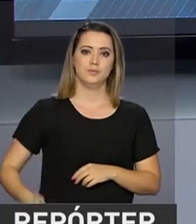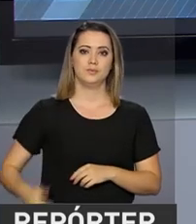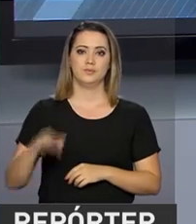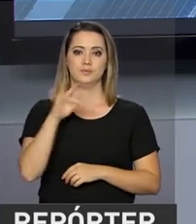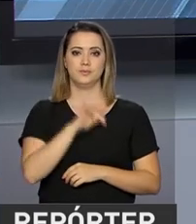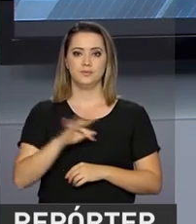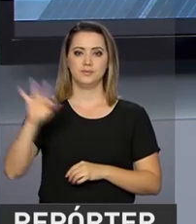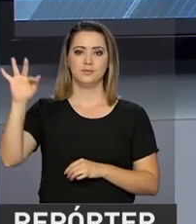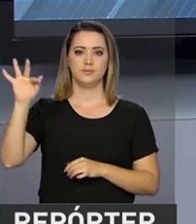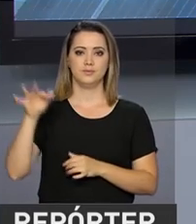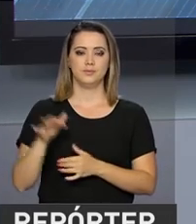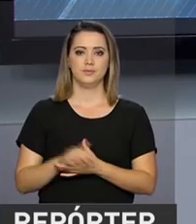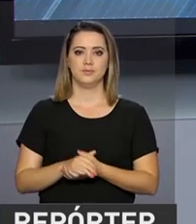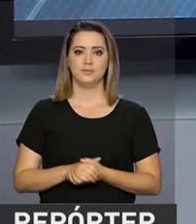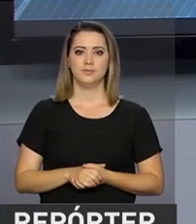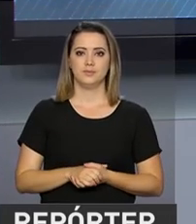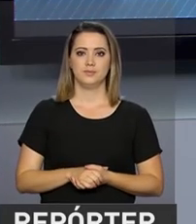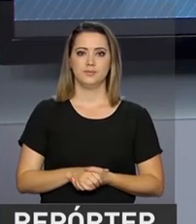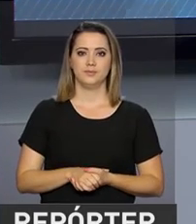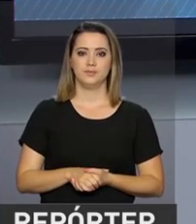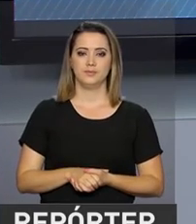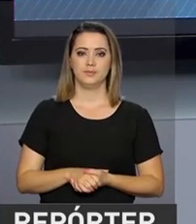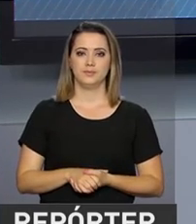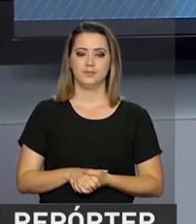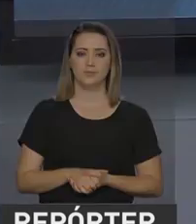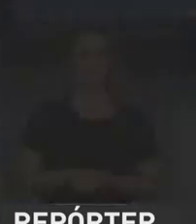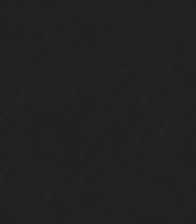nbr a tv do governo federal